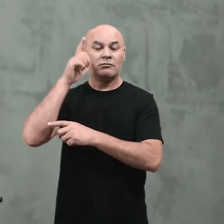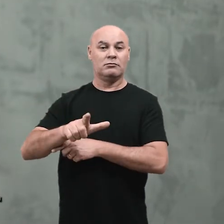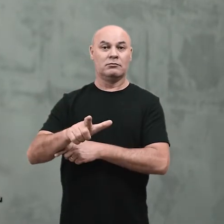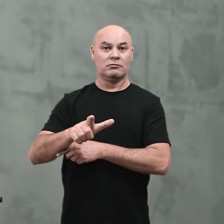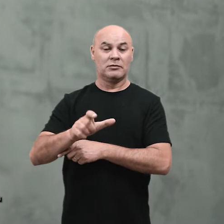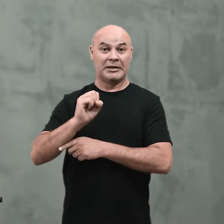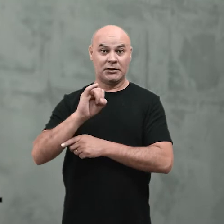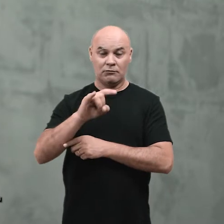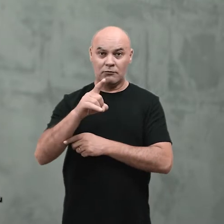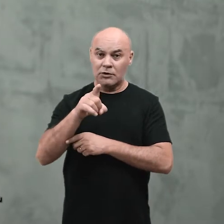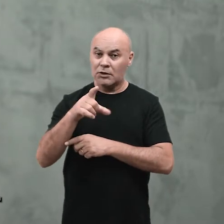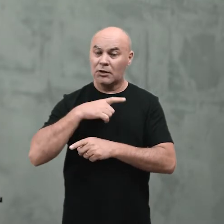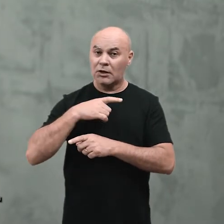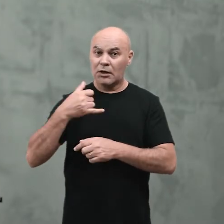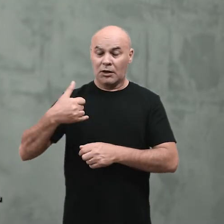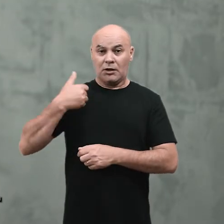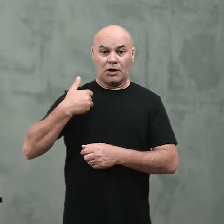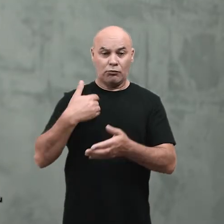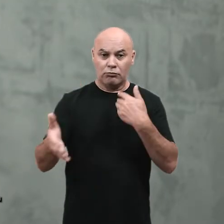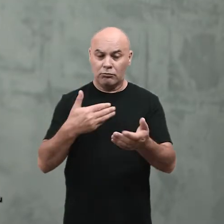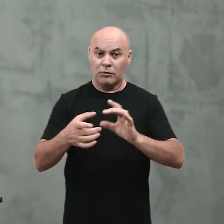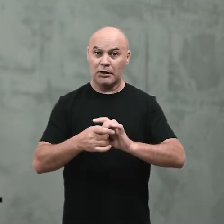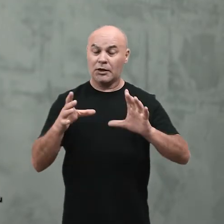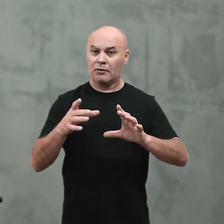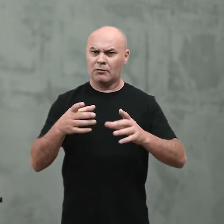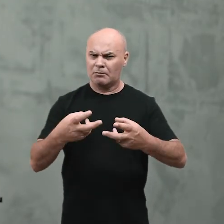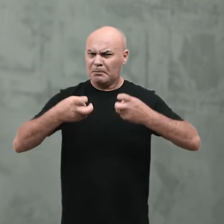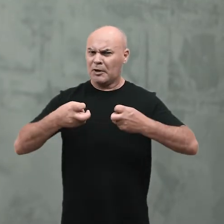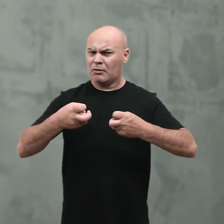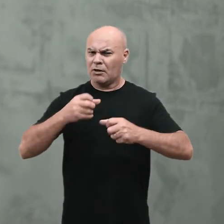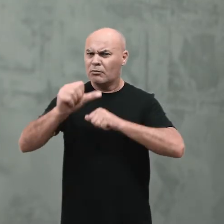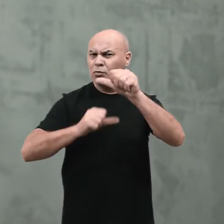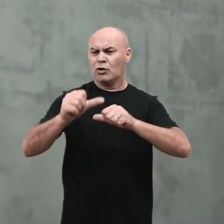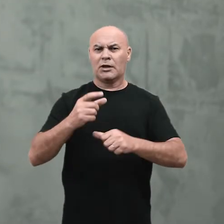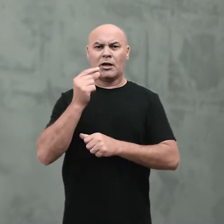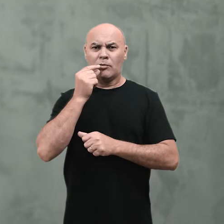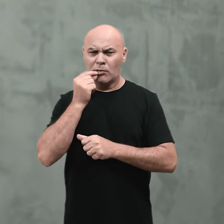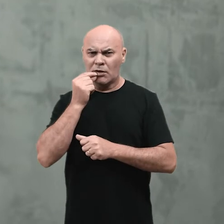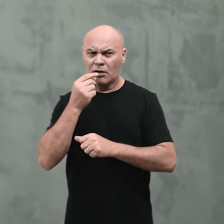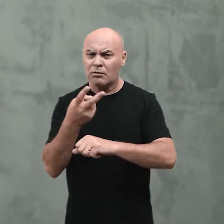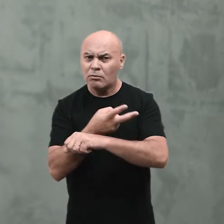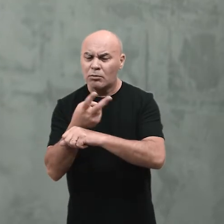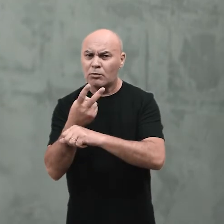se você tem qualquer idade e apresenta alguma alteração na mama, procure um profissional da